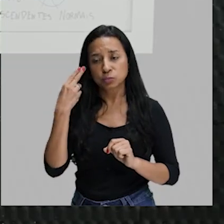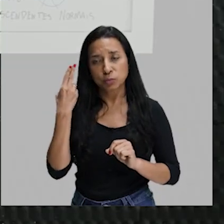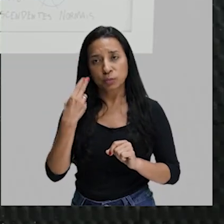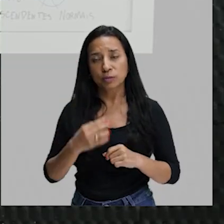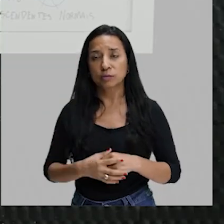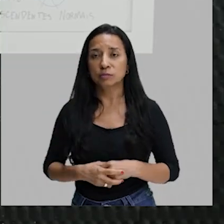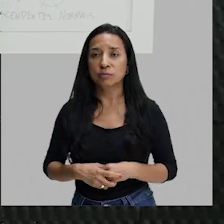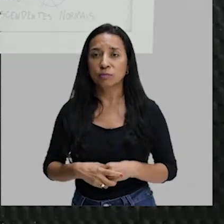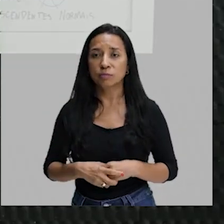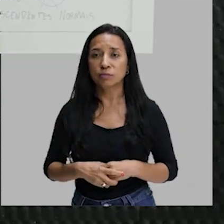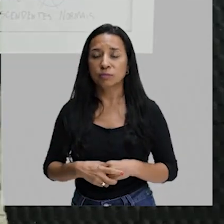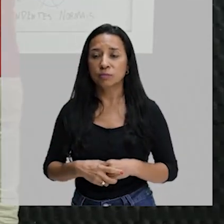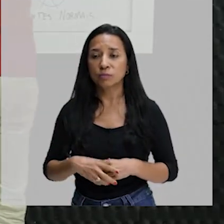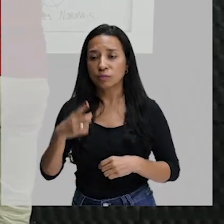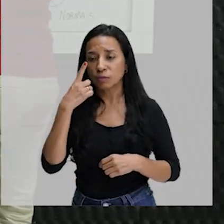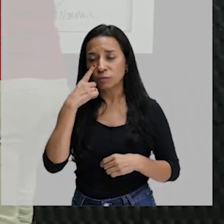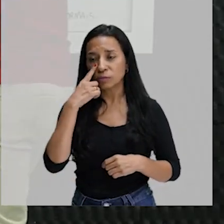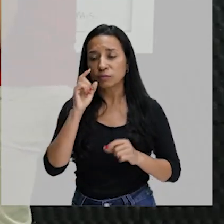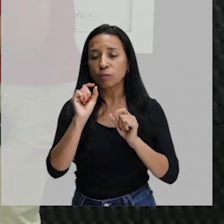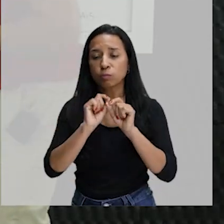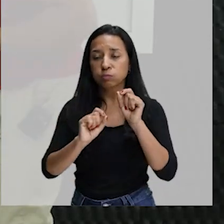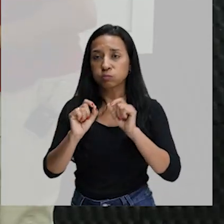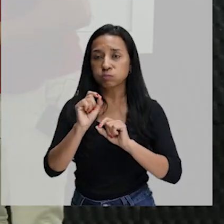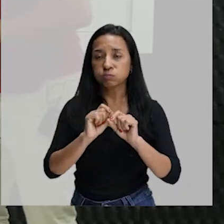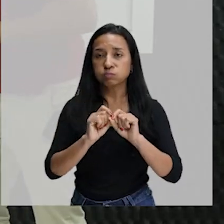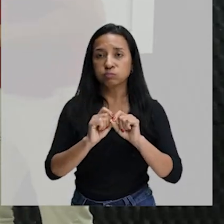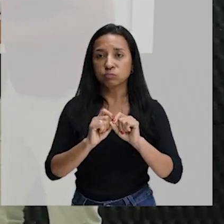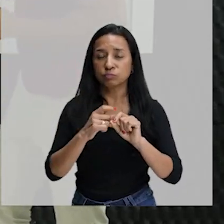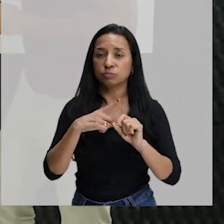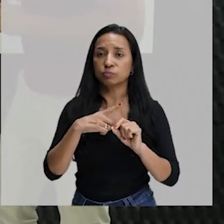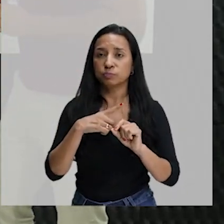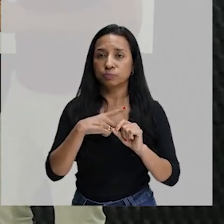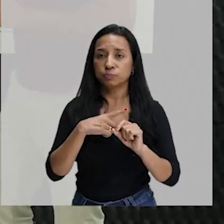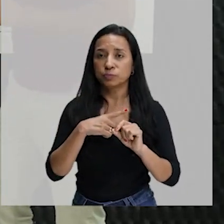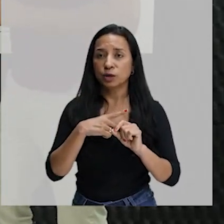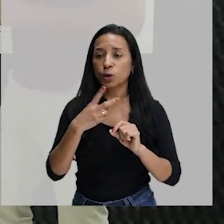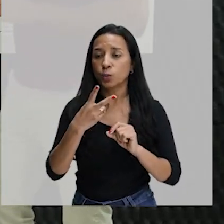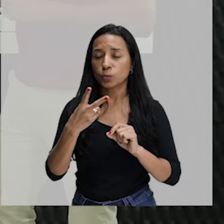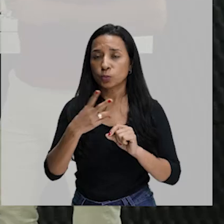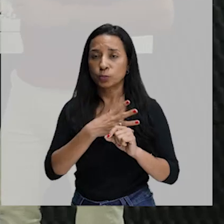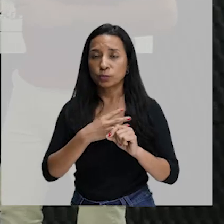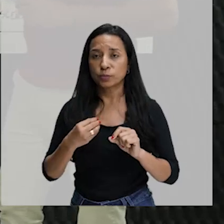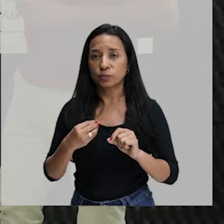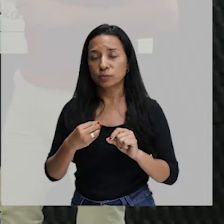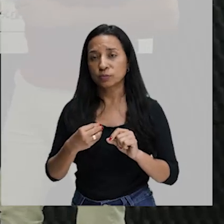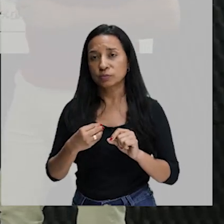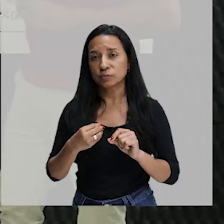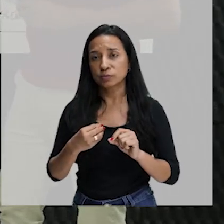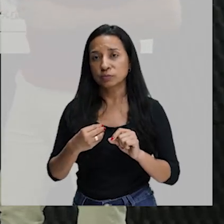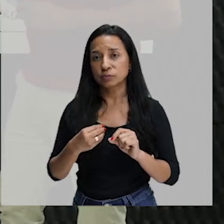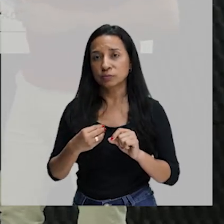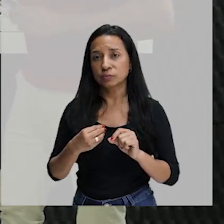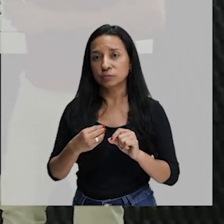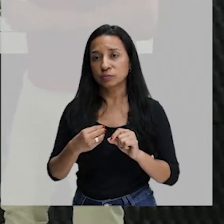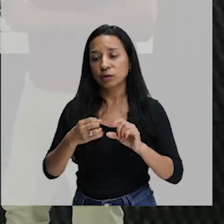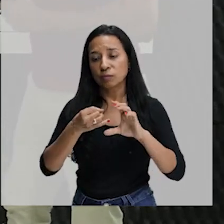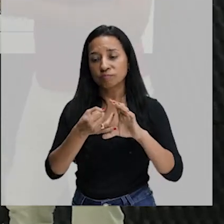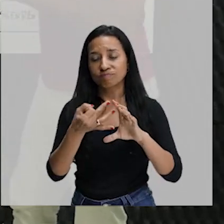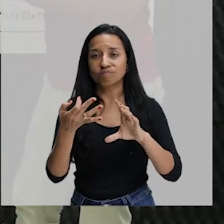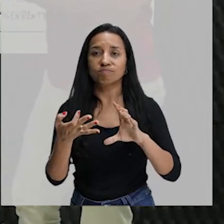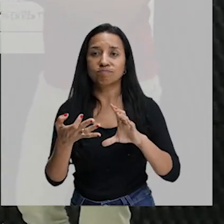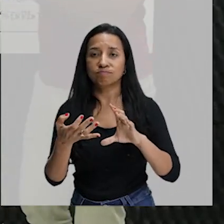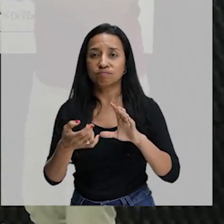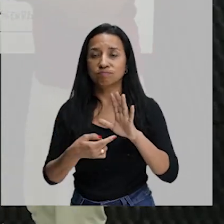normais? Vamos observar o seguinte. Eles tiveram 2 filhos com essa